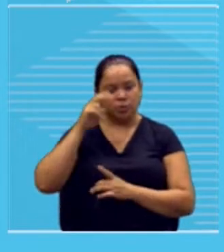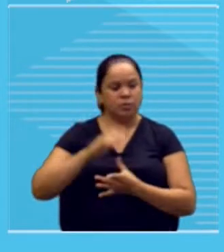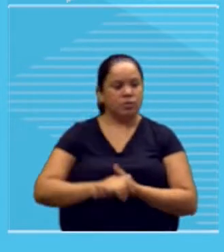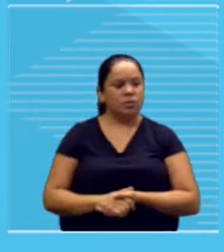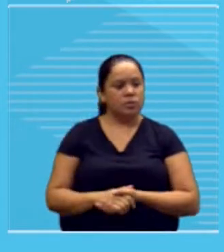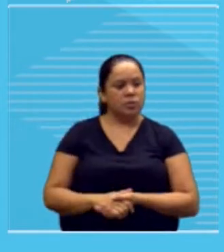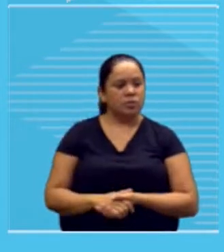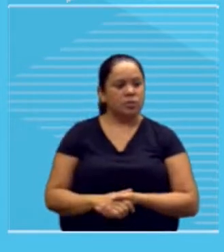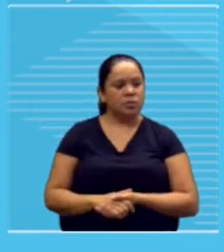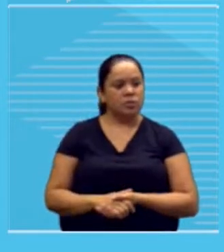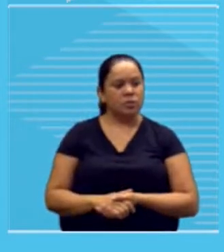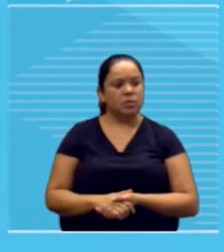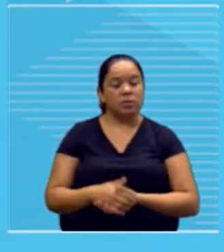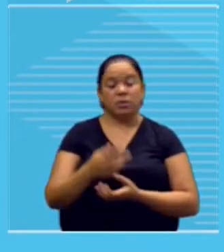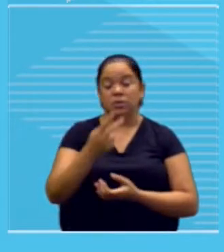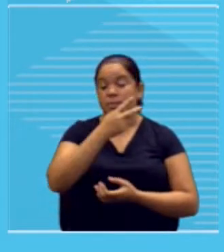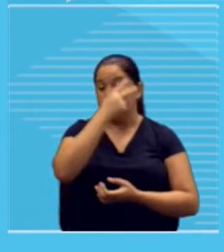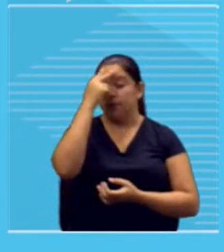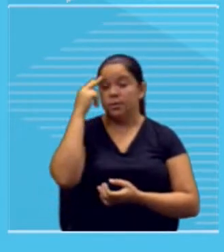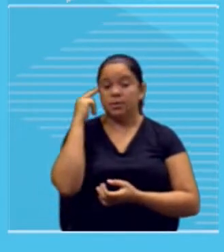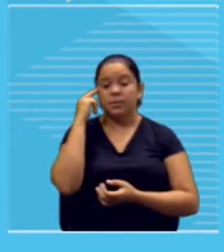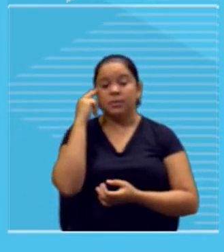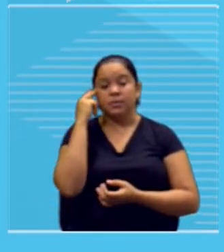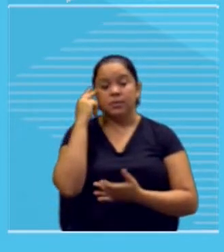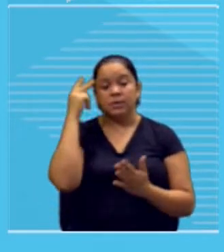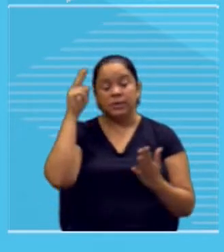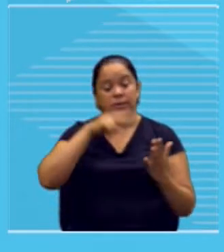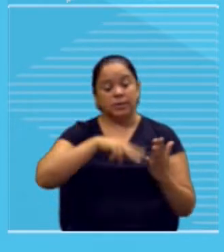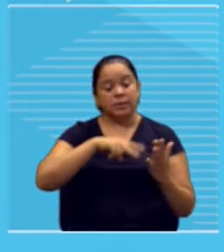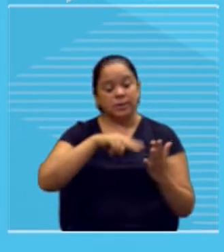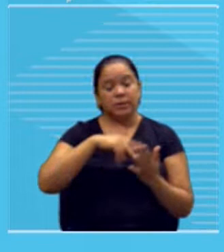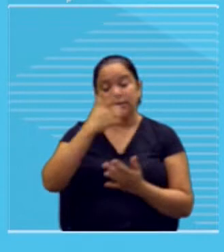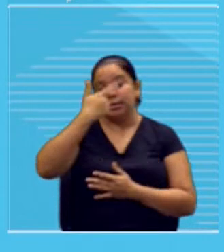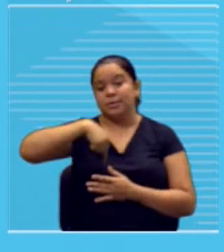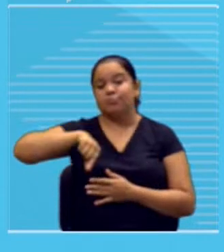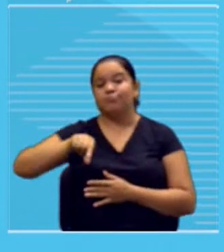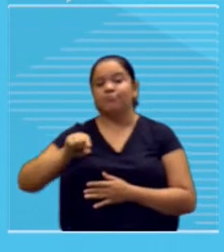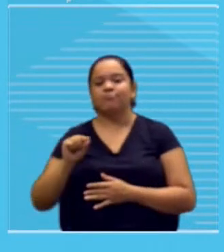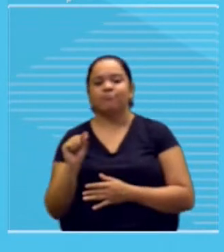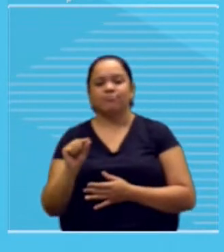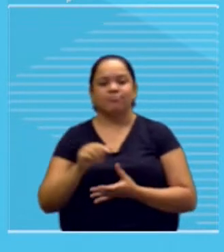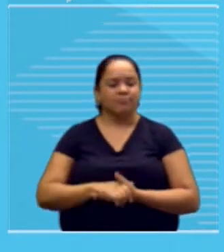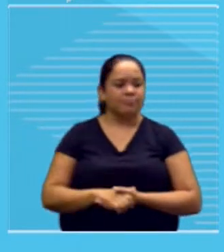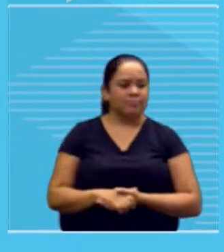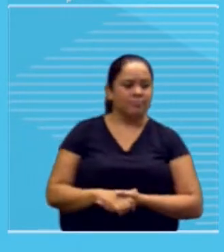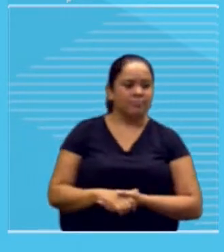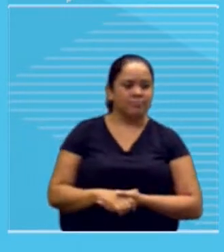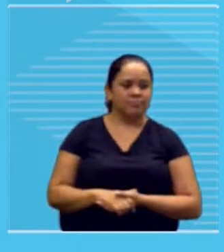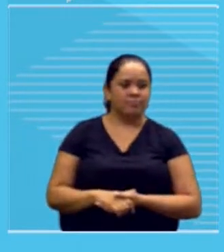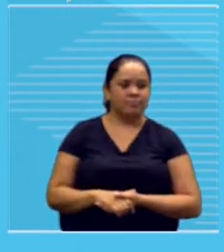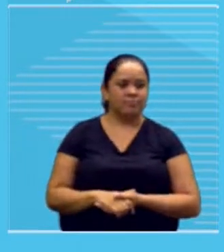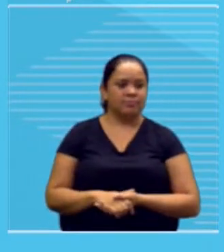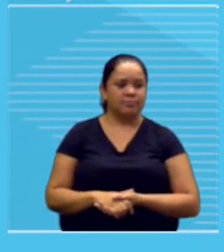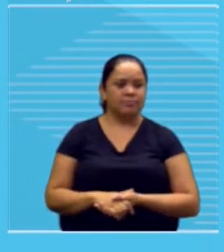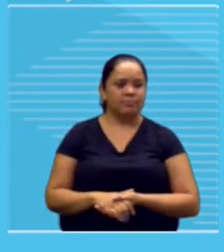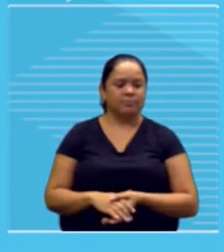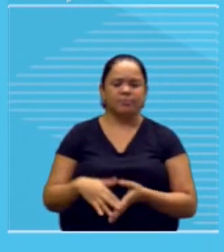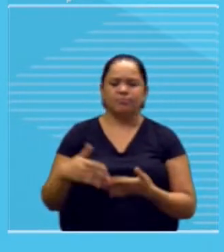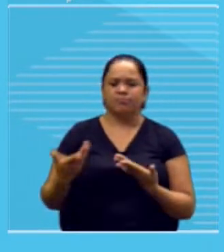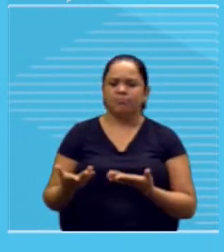em são os leitores em o pessoal que está como alvo como destino